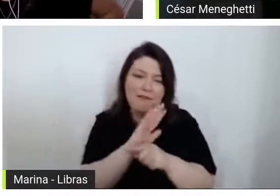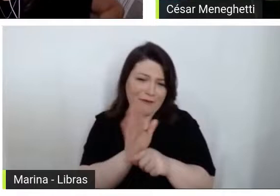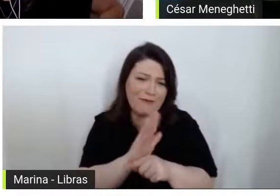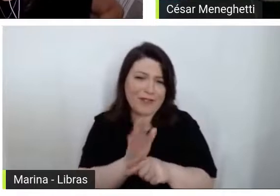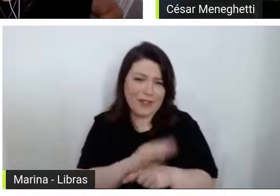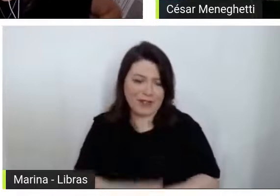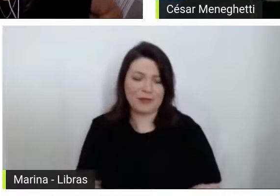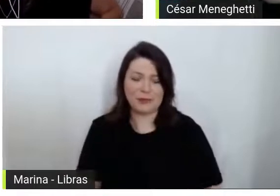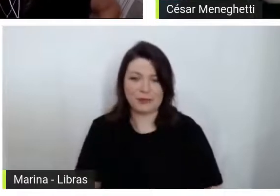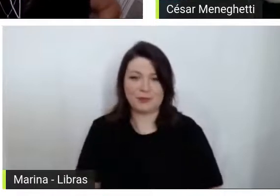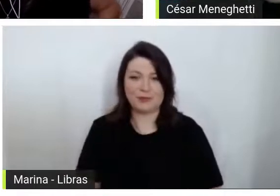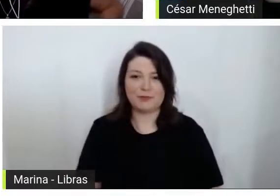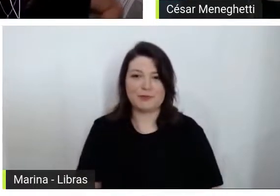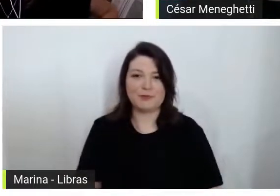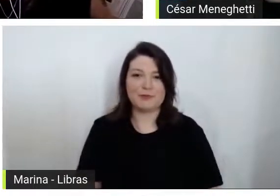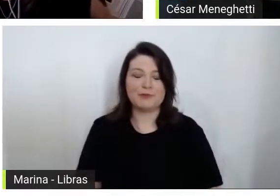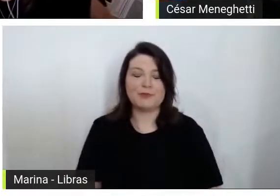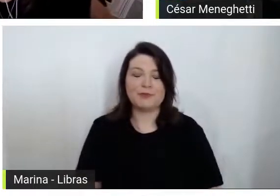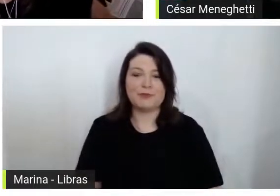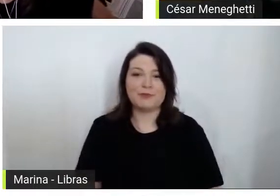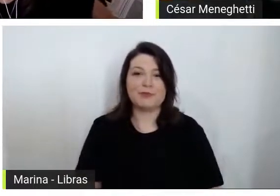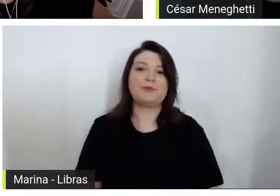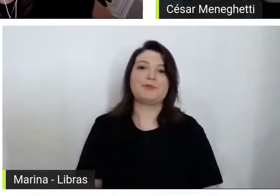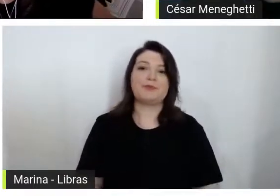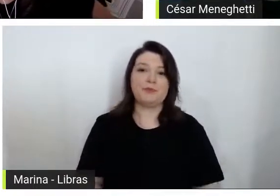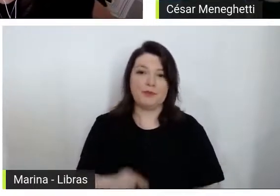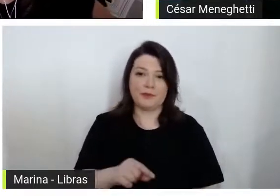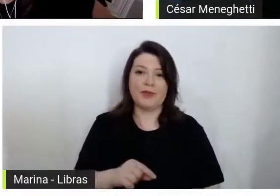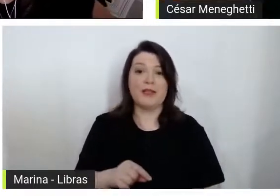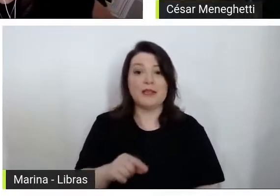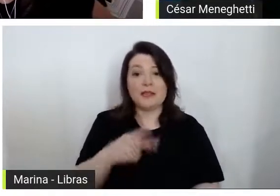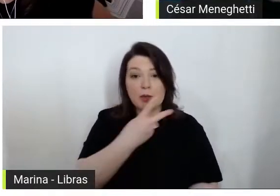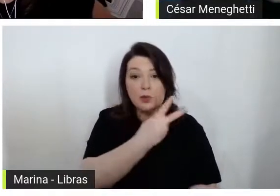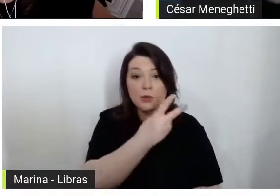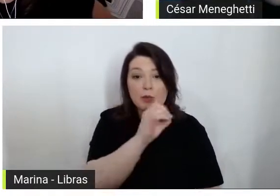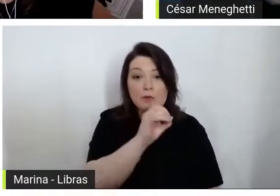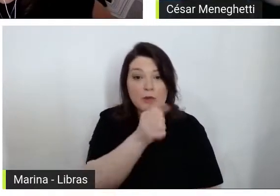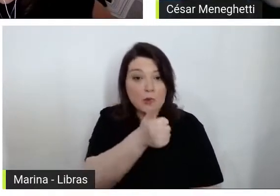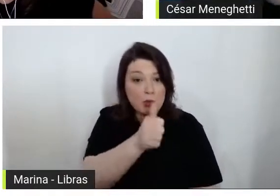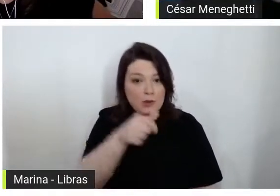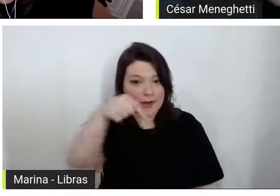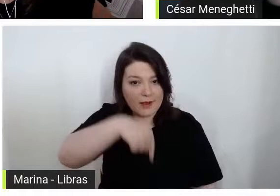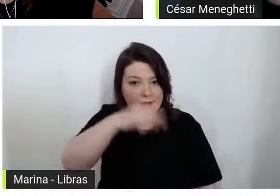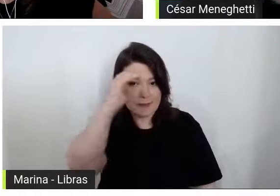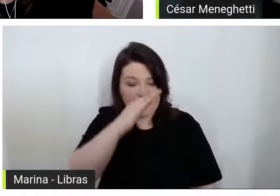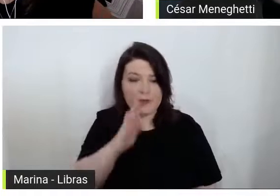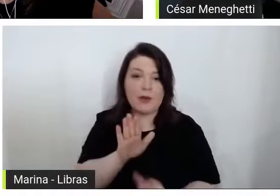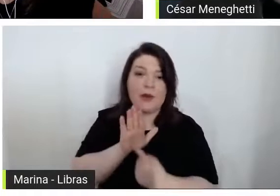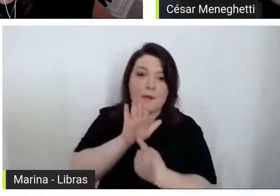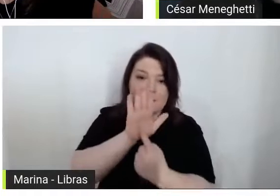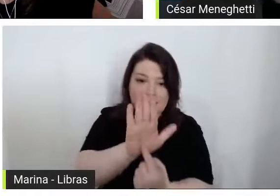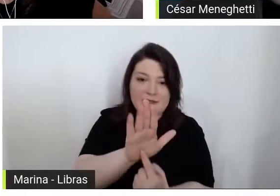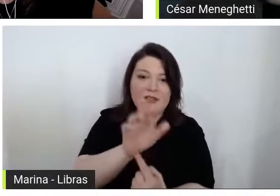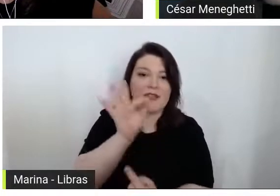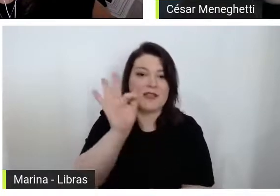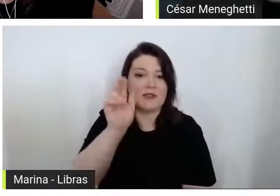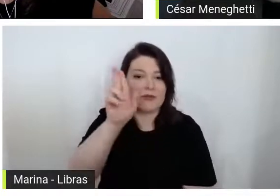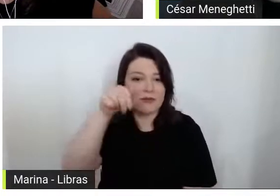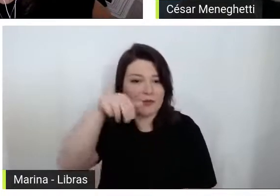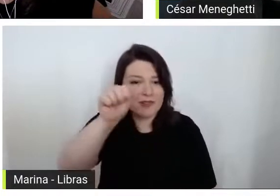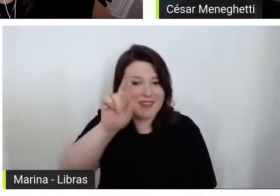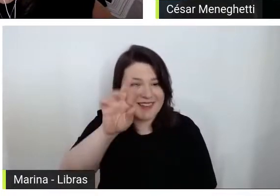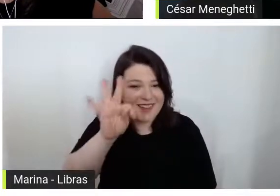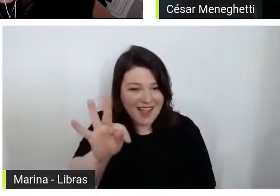instalação do canal. E aí, estando em 2011 no Brasil, eu apresentei o Funarte, eu acabei ganhando esse prêmio,